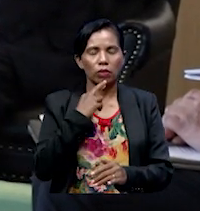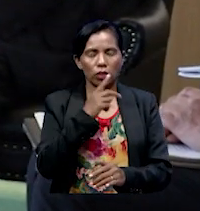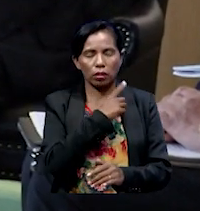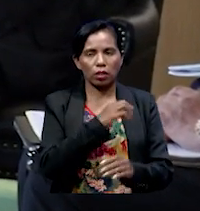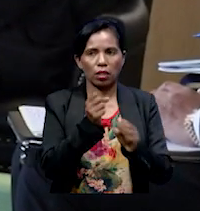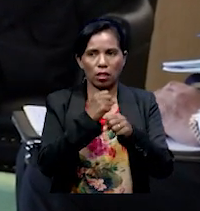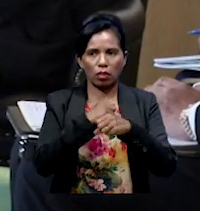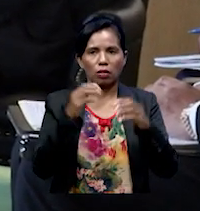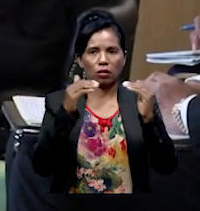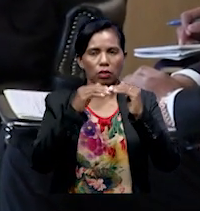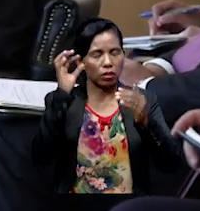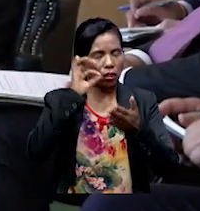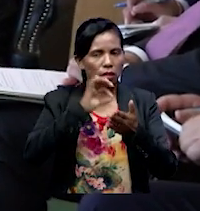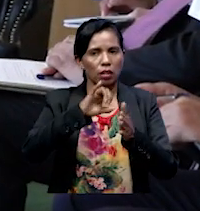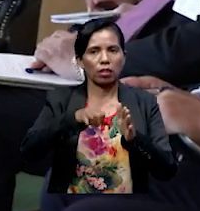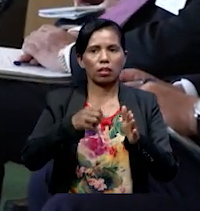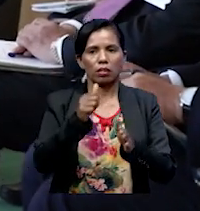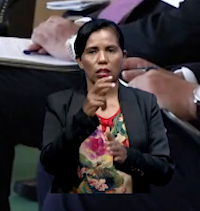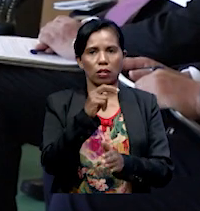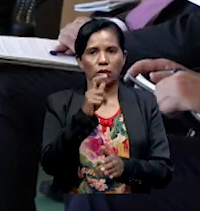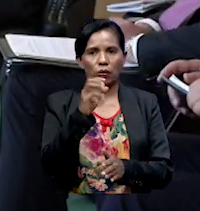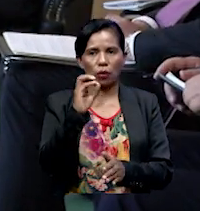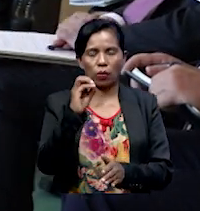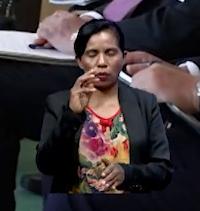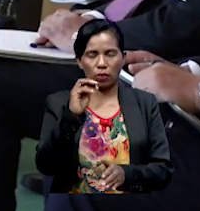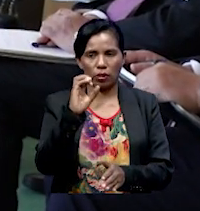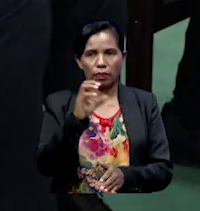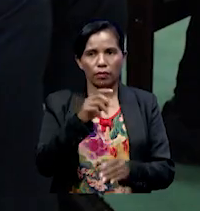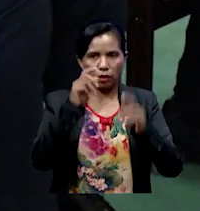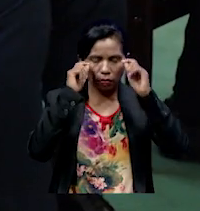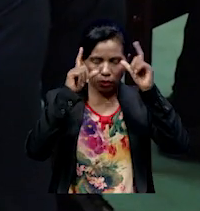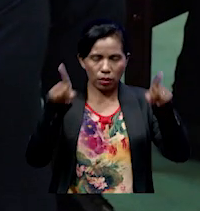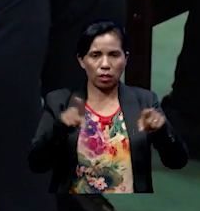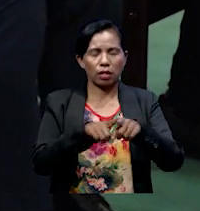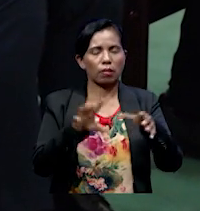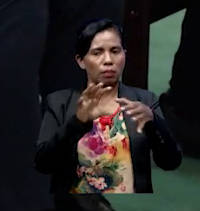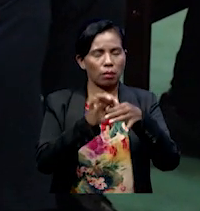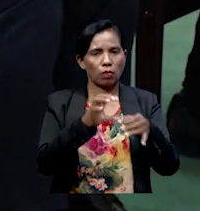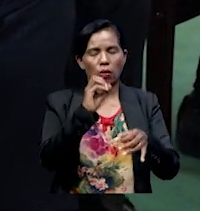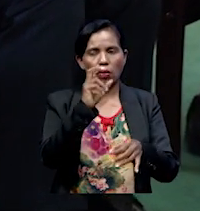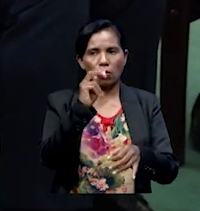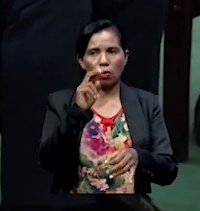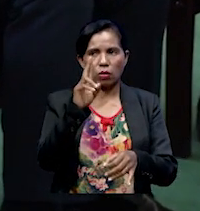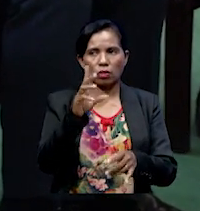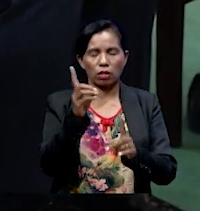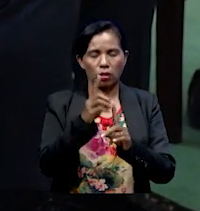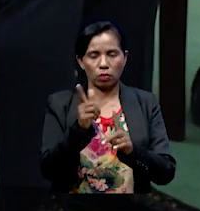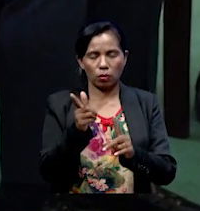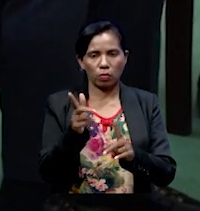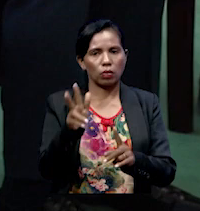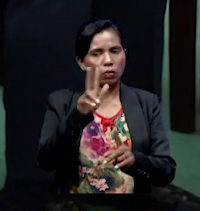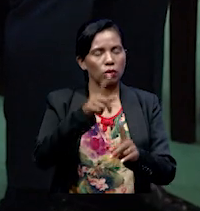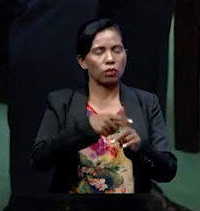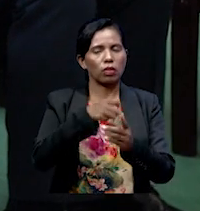com o secretário-geral ONU, António Guterres. Timor-Leste sai membro da ONU e haloron rua nulo recintolo fulan setembro rihun rua